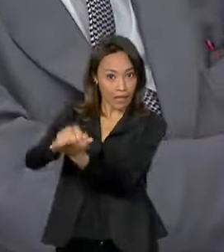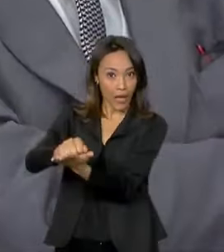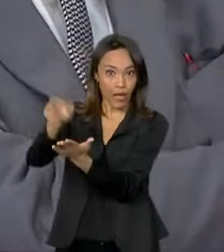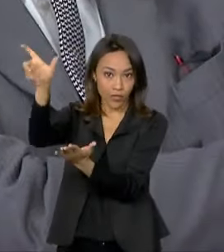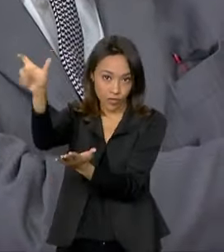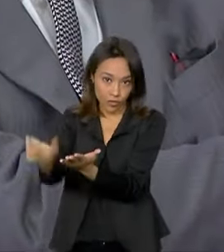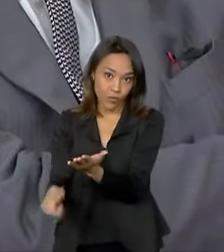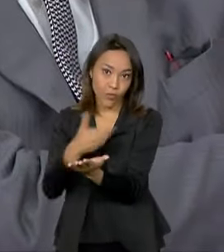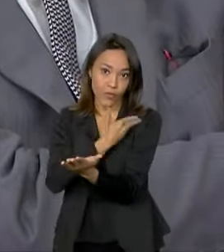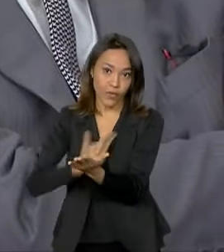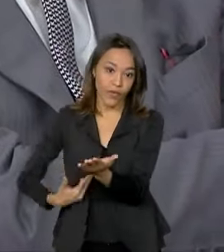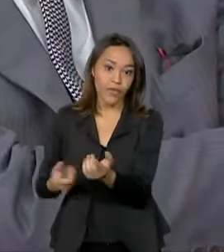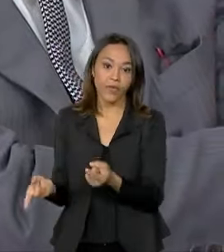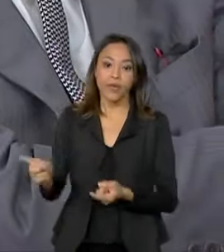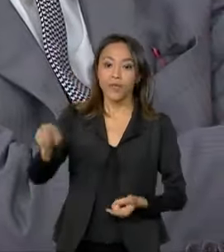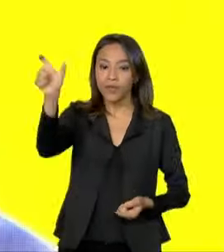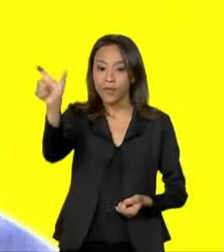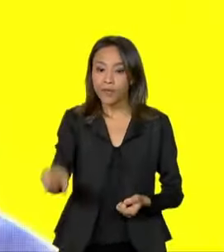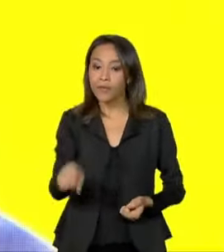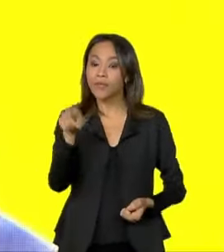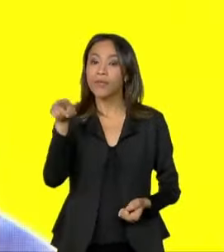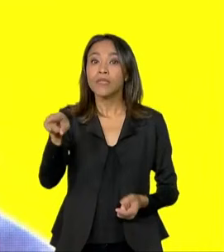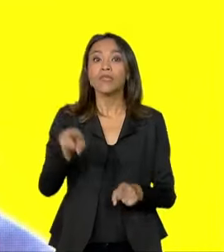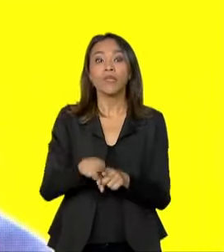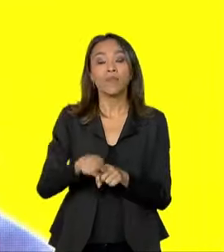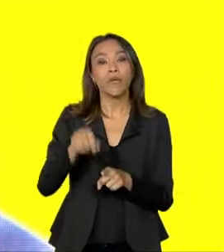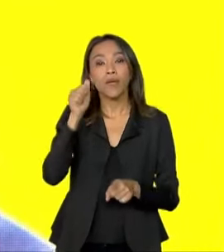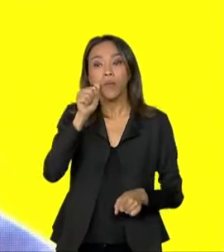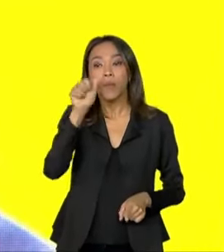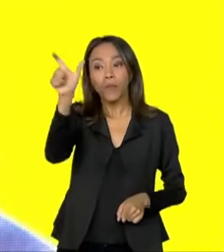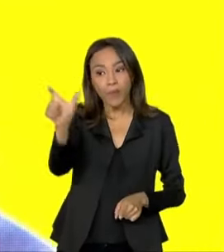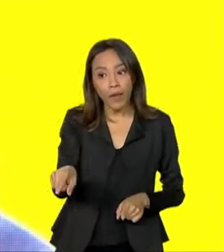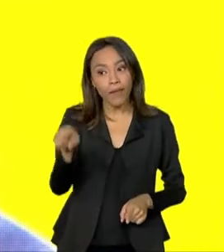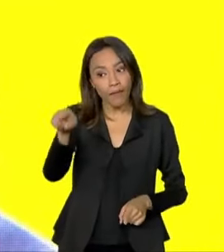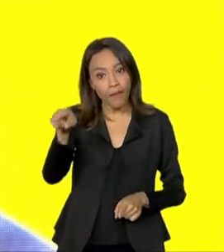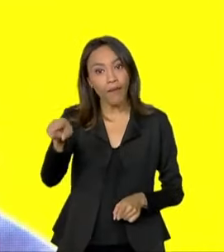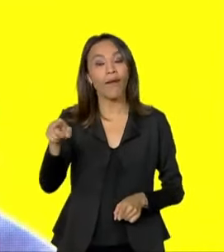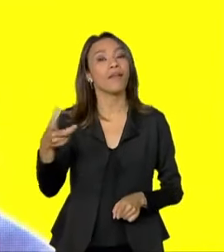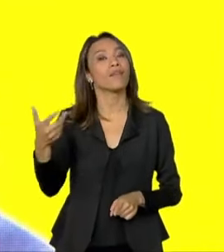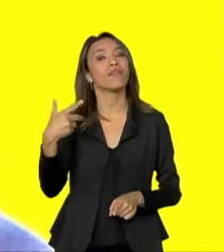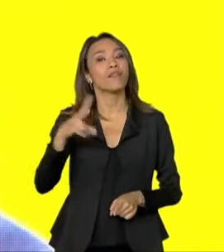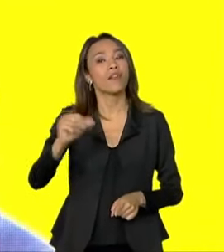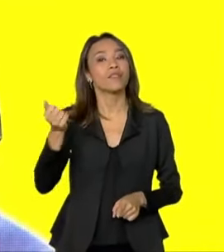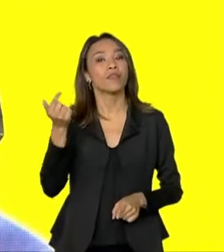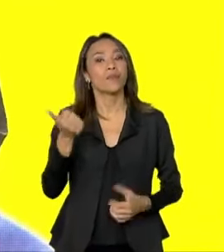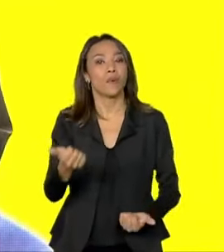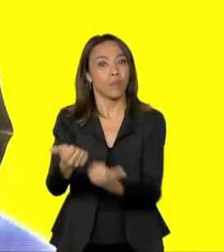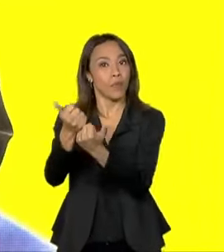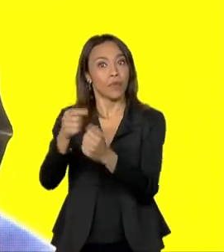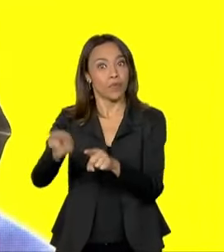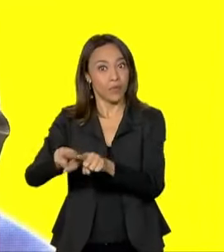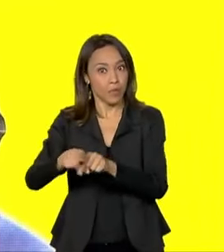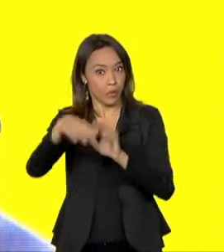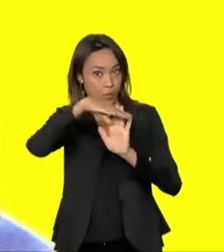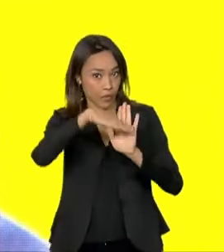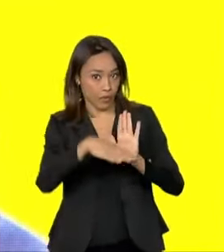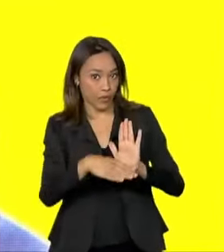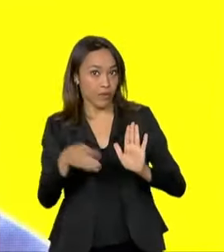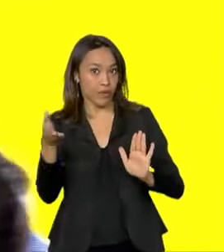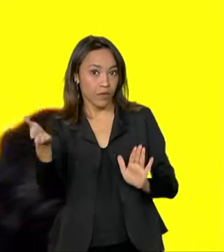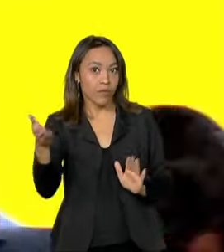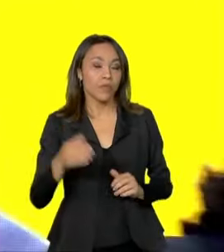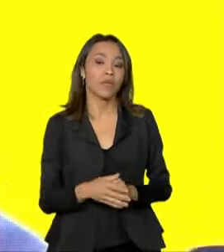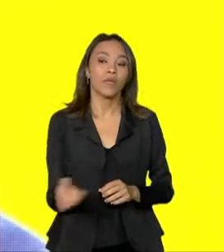Dona Antônia Cleide dos Santos, microempreendedora individual e beneficiária também do programa Acredita. E vou cumprimentar